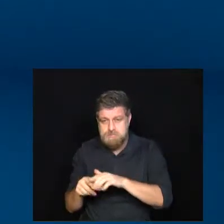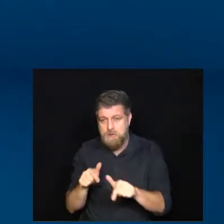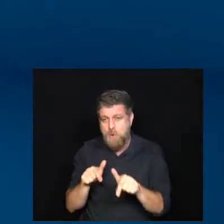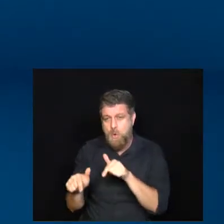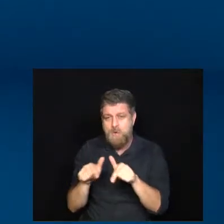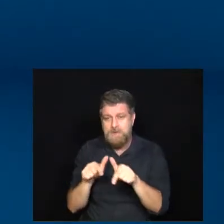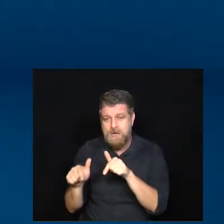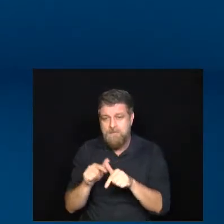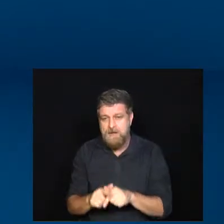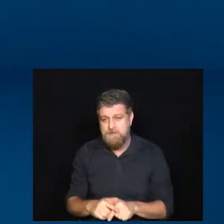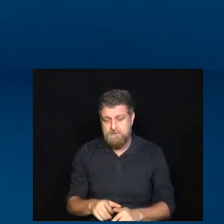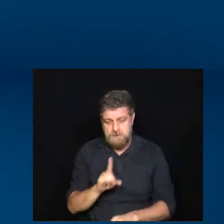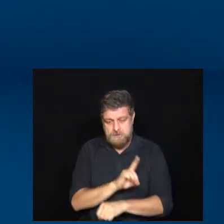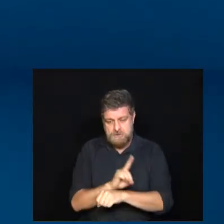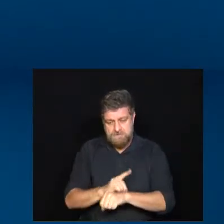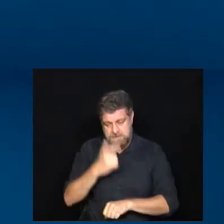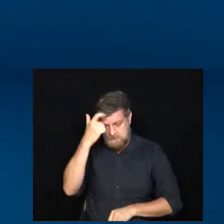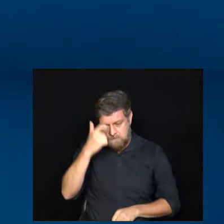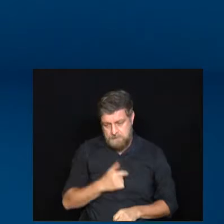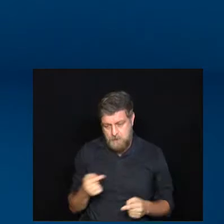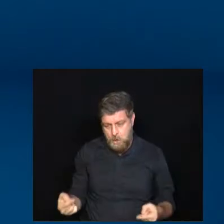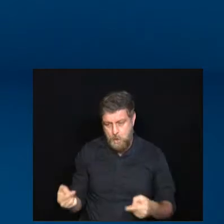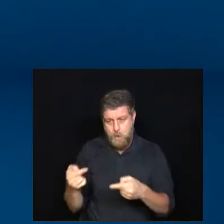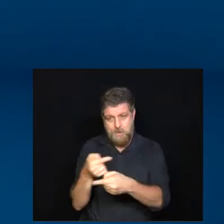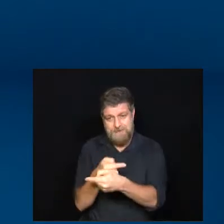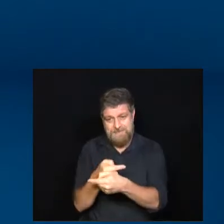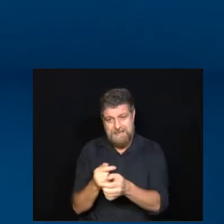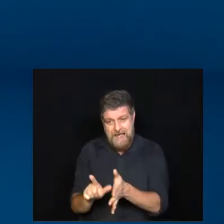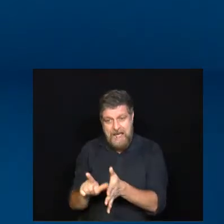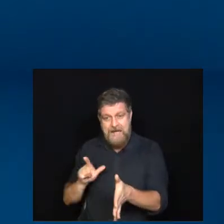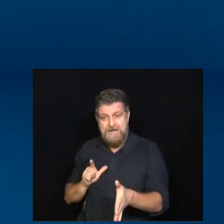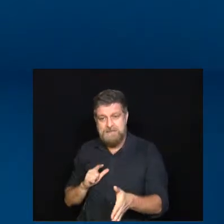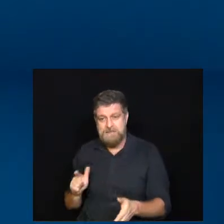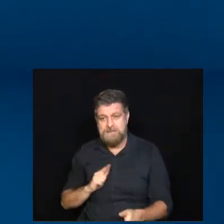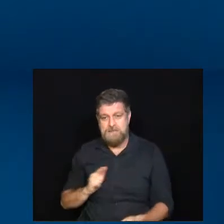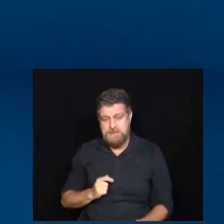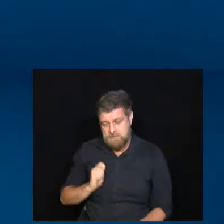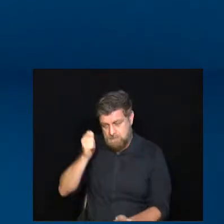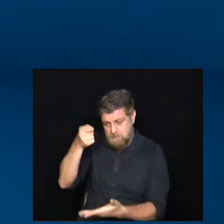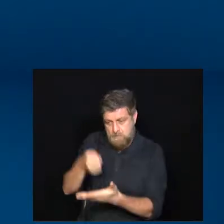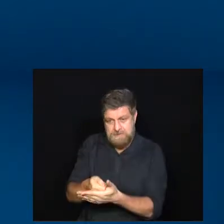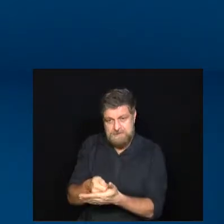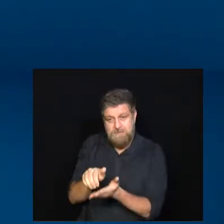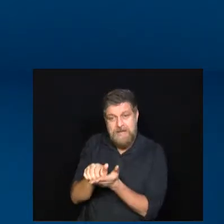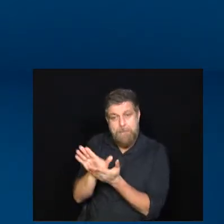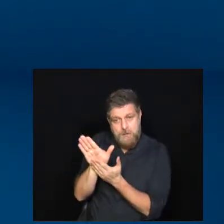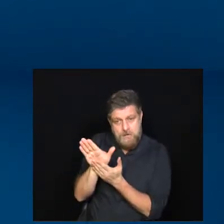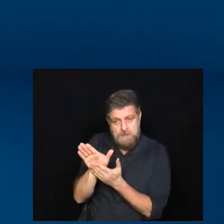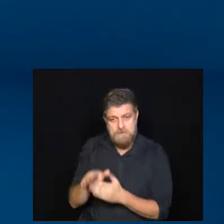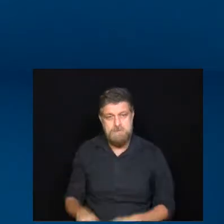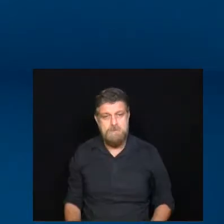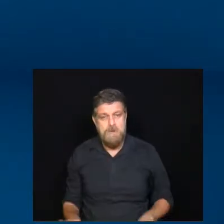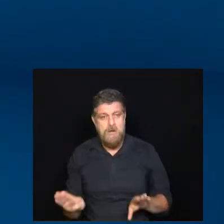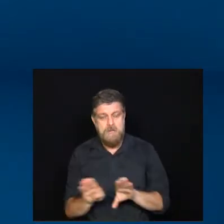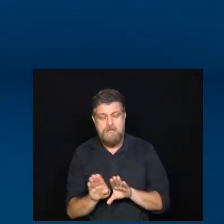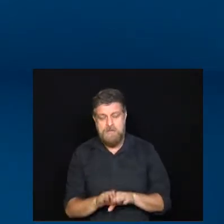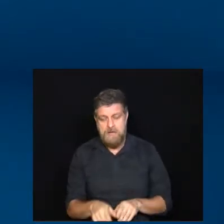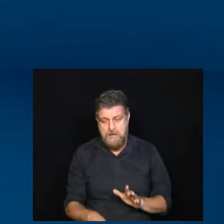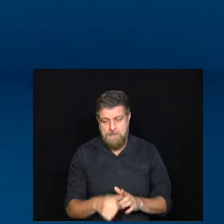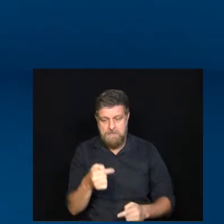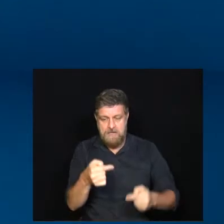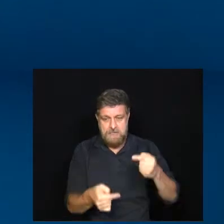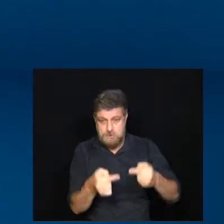da ampla defesa e do contraditório antes da imposição definitiva da exclusão. Também em primeira discussão